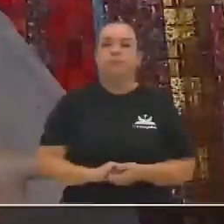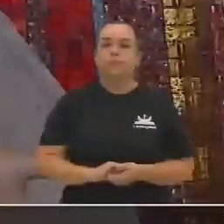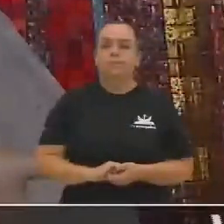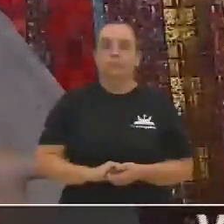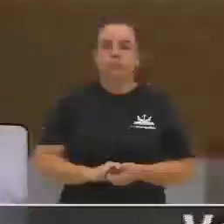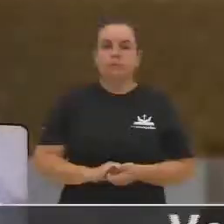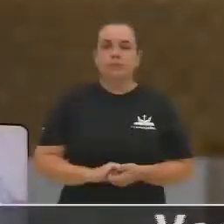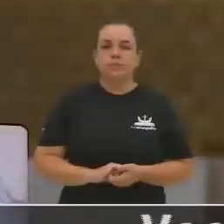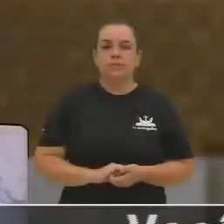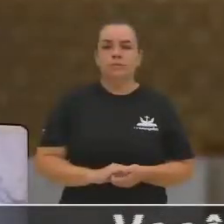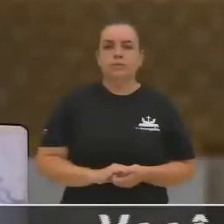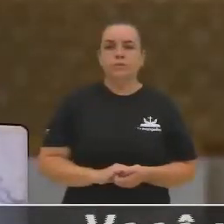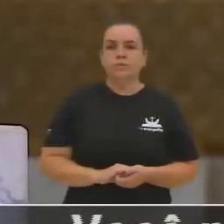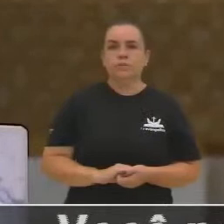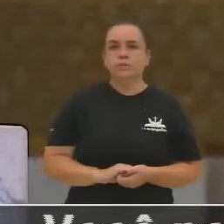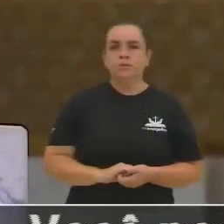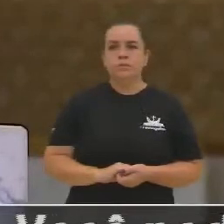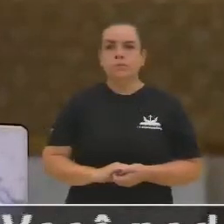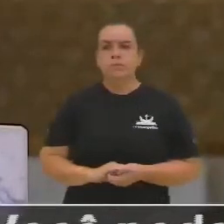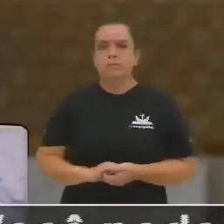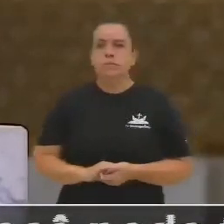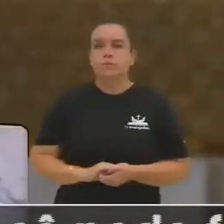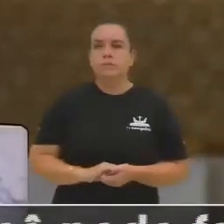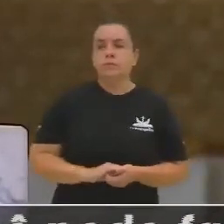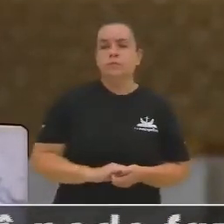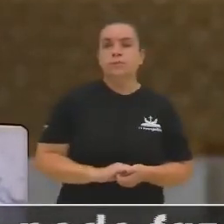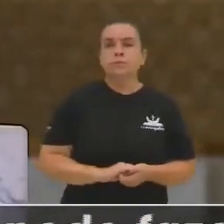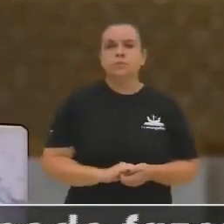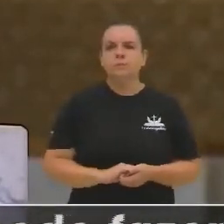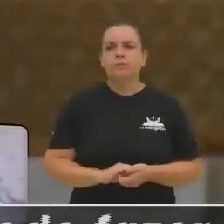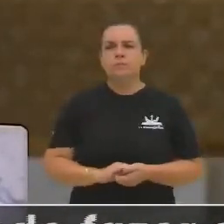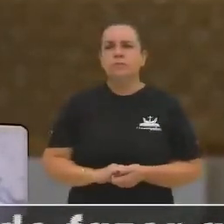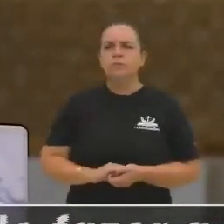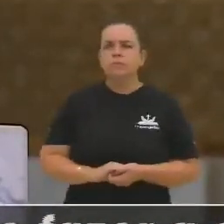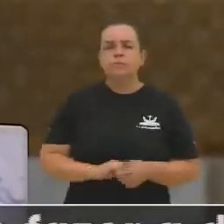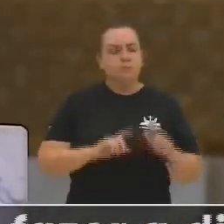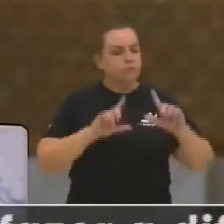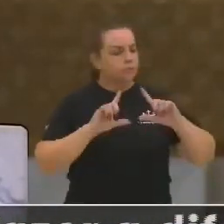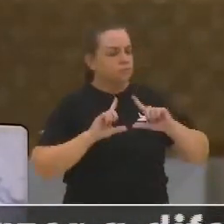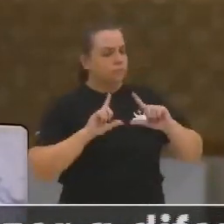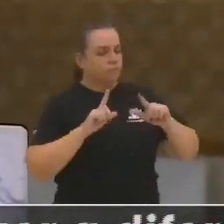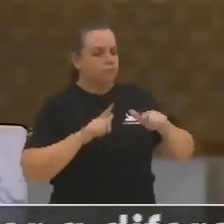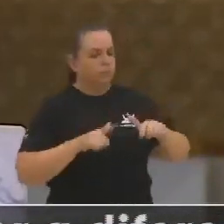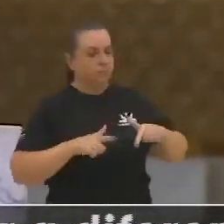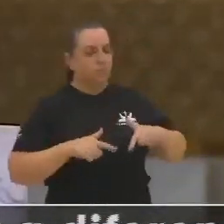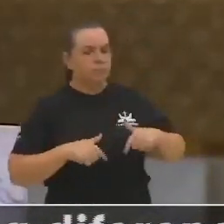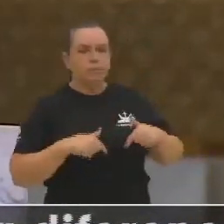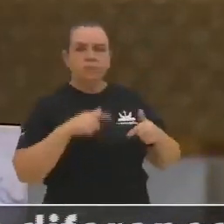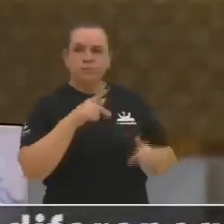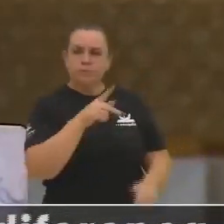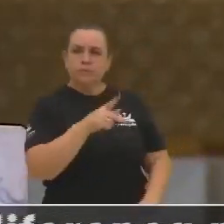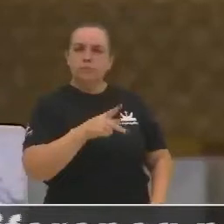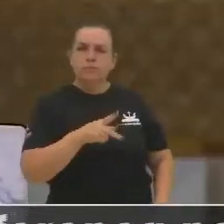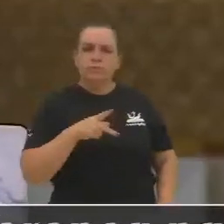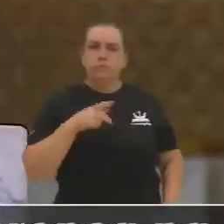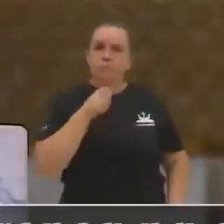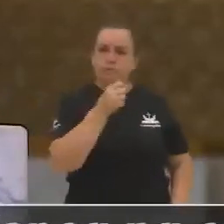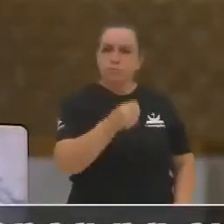salvos. Ó pastor de Israel, prestai